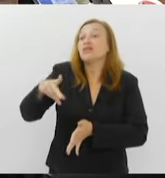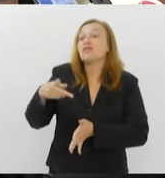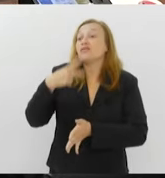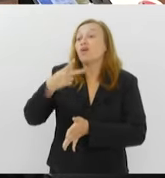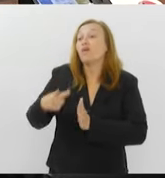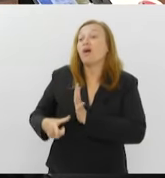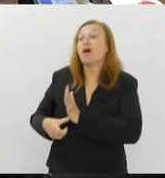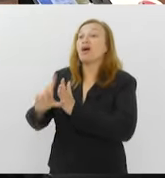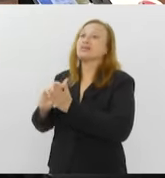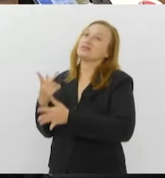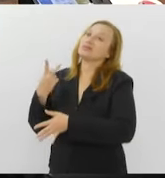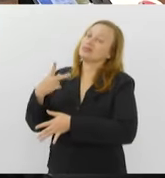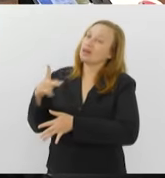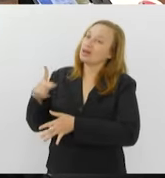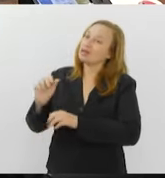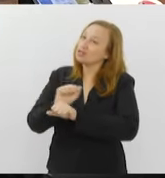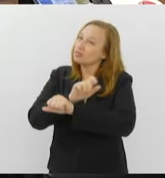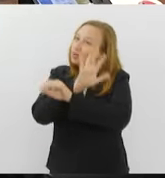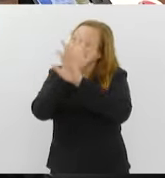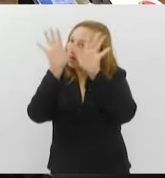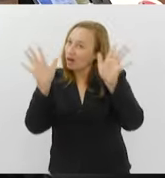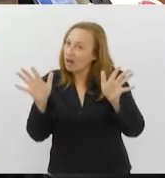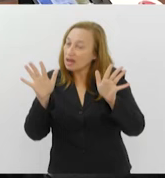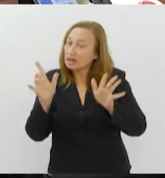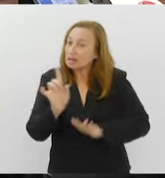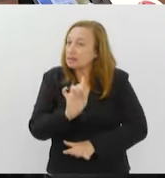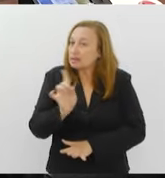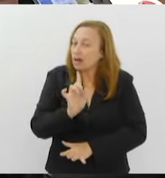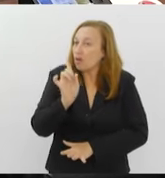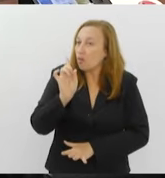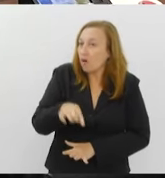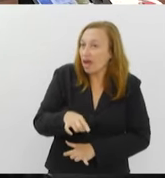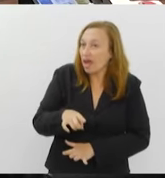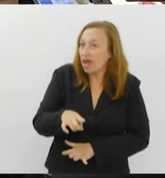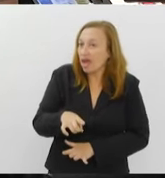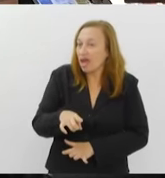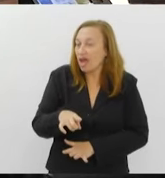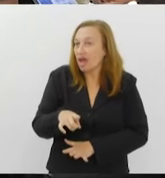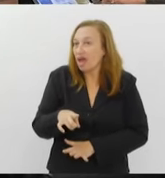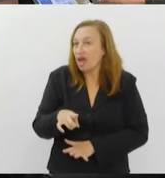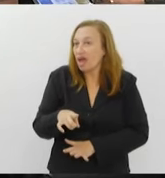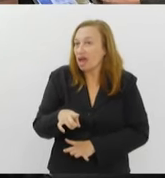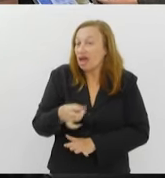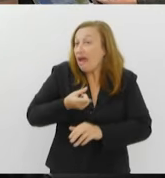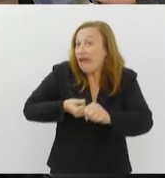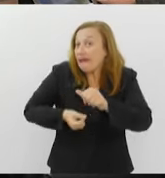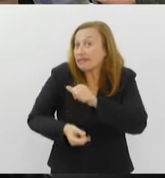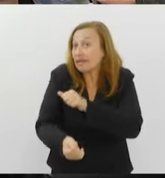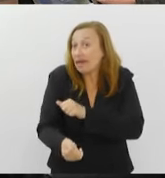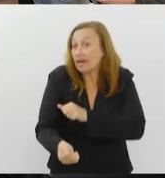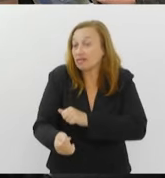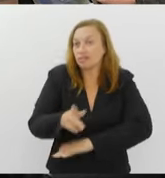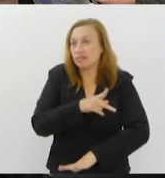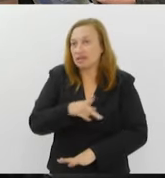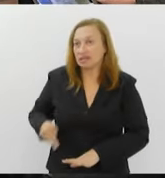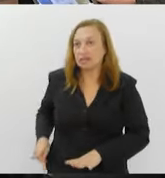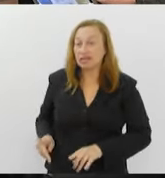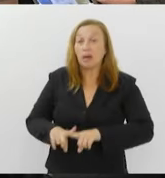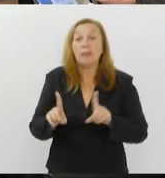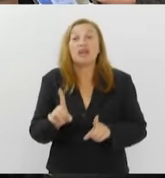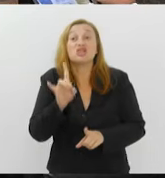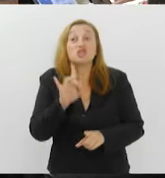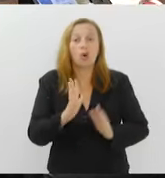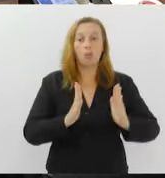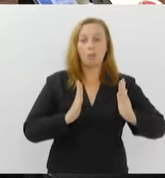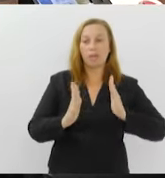a ele e deixou claro que não é indefinidamente, não é eternamente, mas apenas